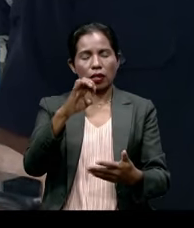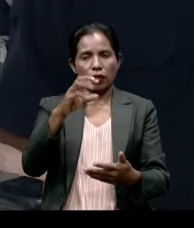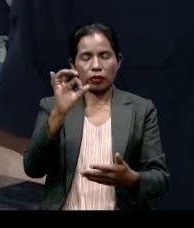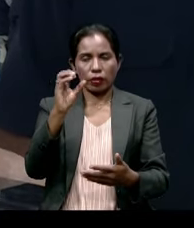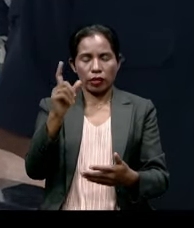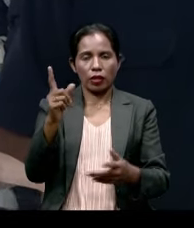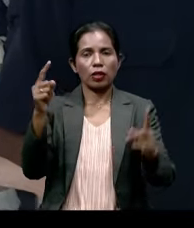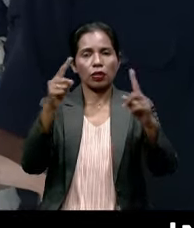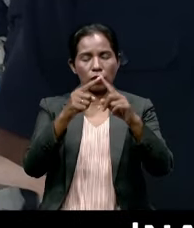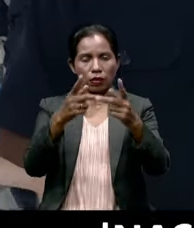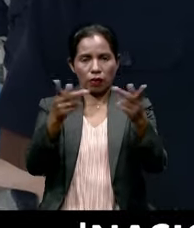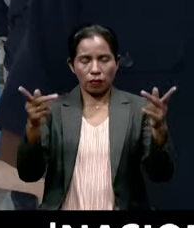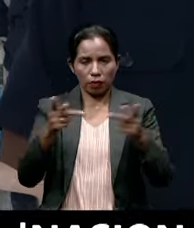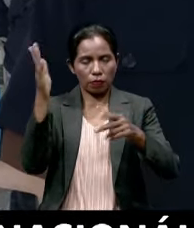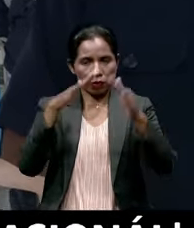diretamente toi ha keres fatin